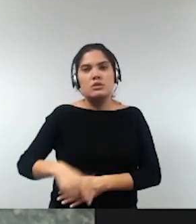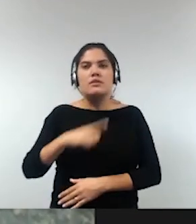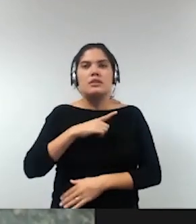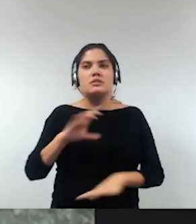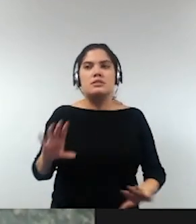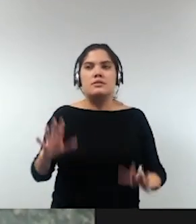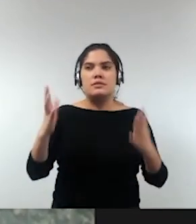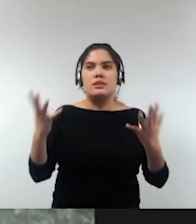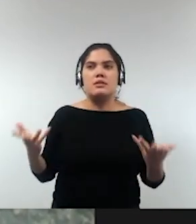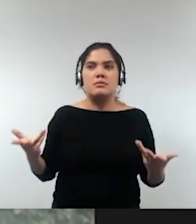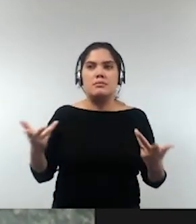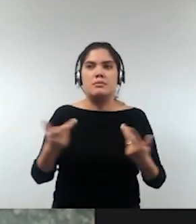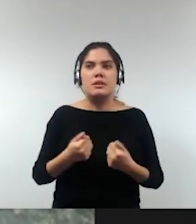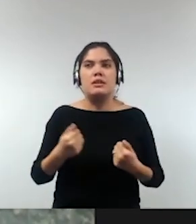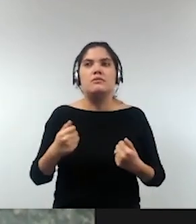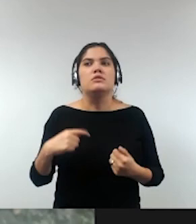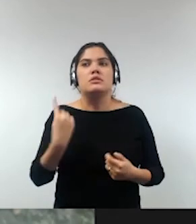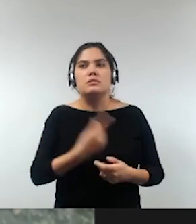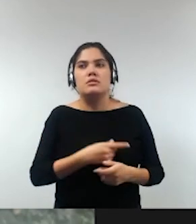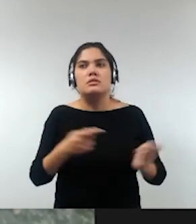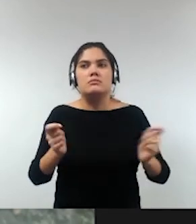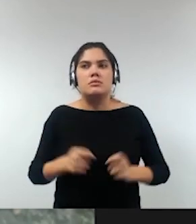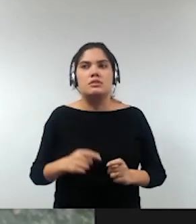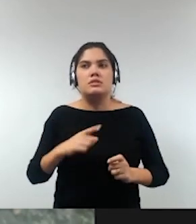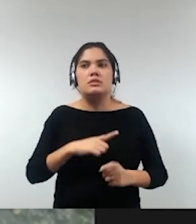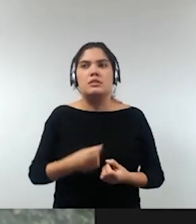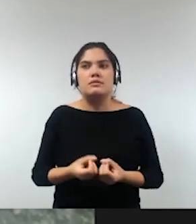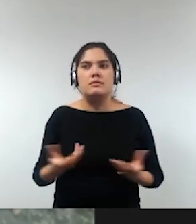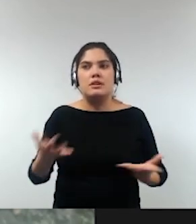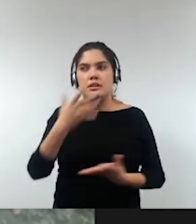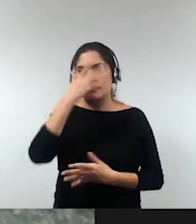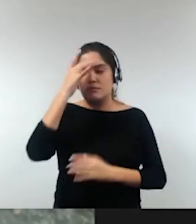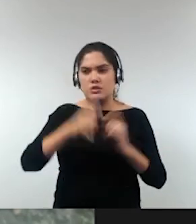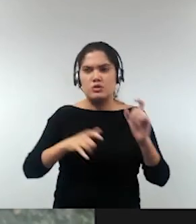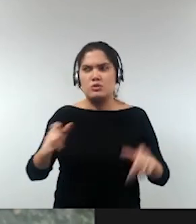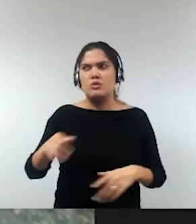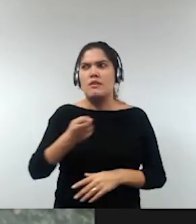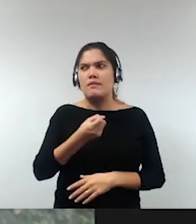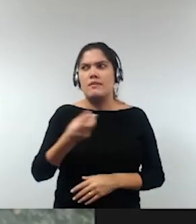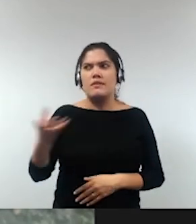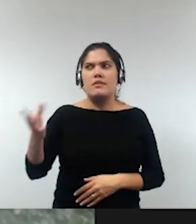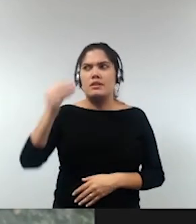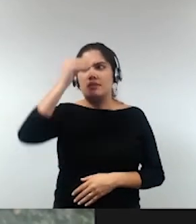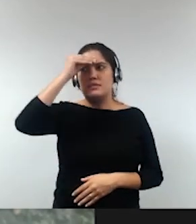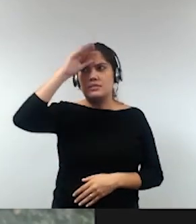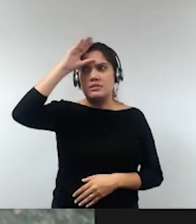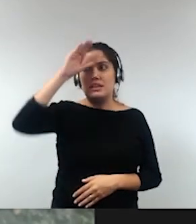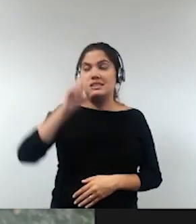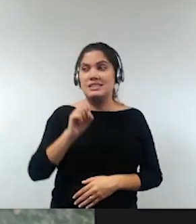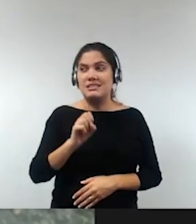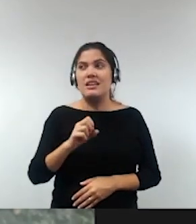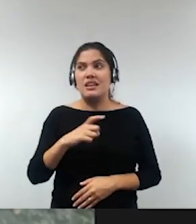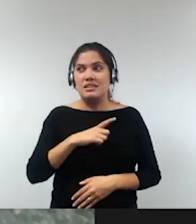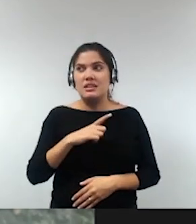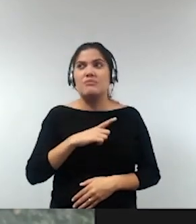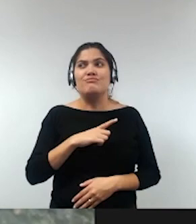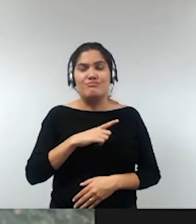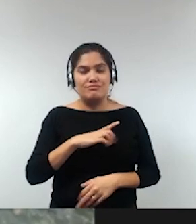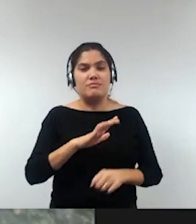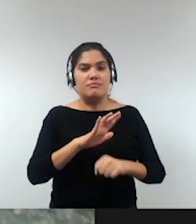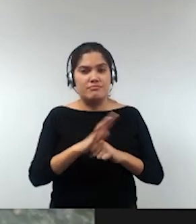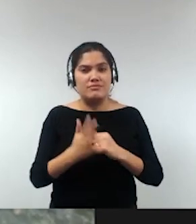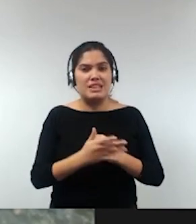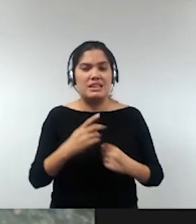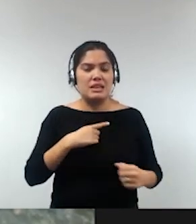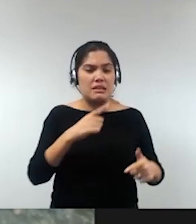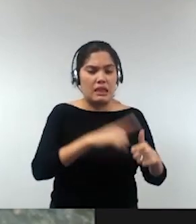evento maravilhoso, que pôde dar a tantas pessoas tanto conhecimento, né? Se a pandemia está trazendo muita coisa ruim, ela também